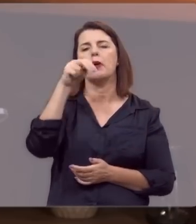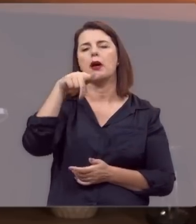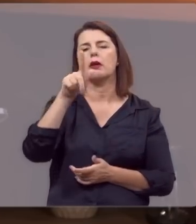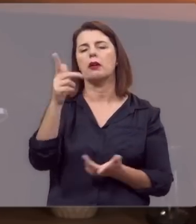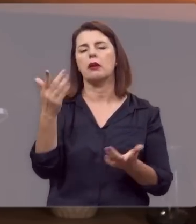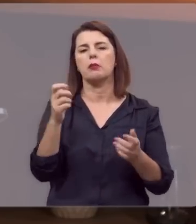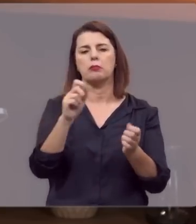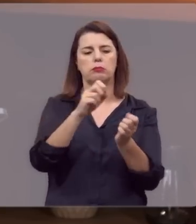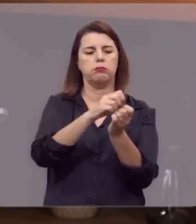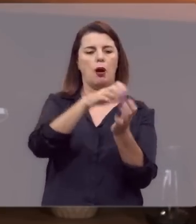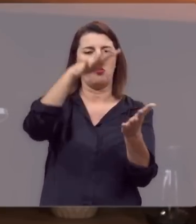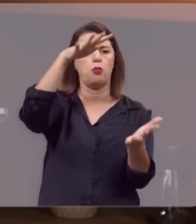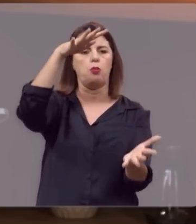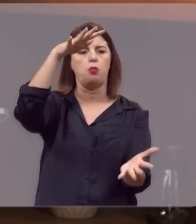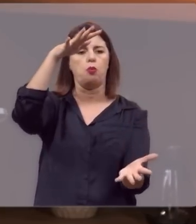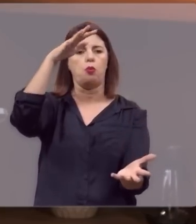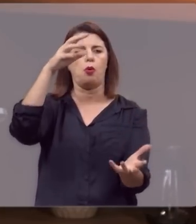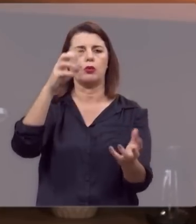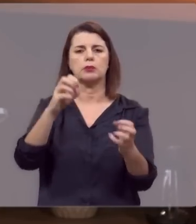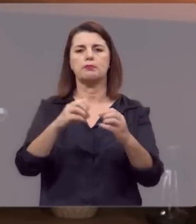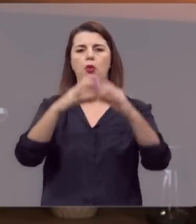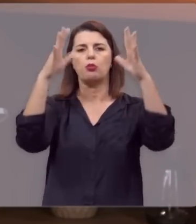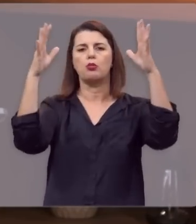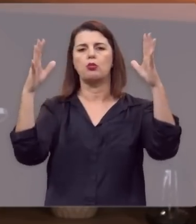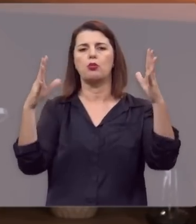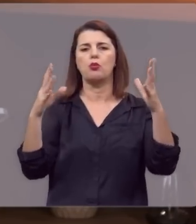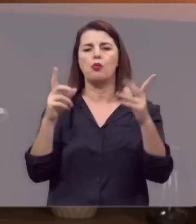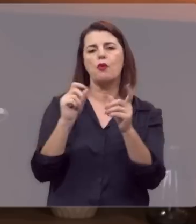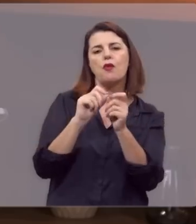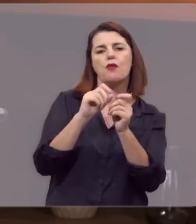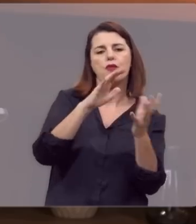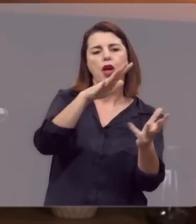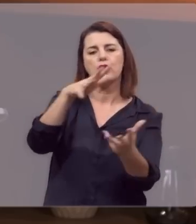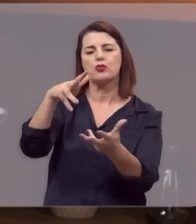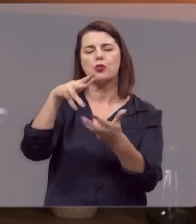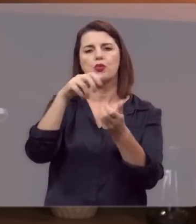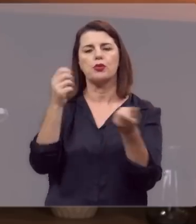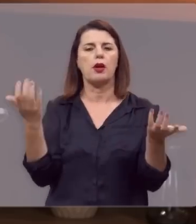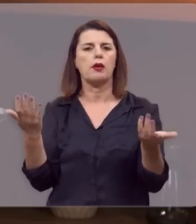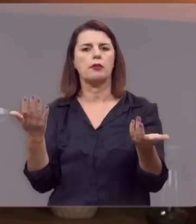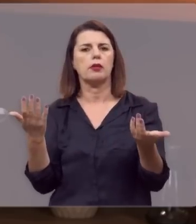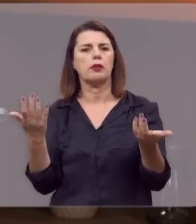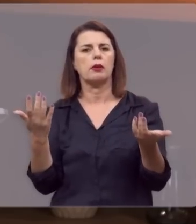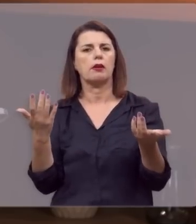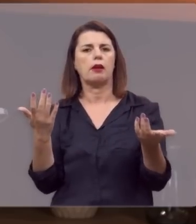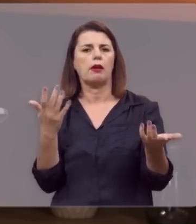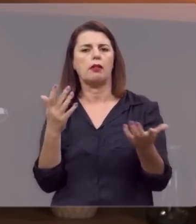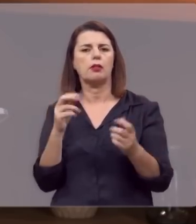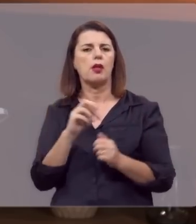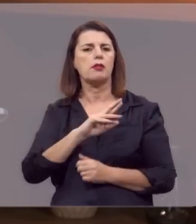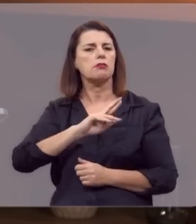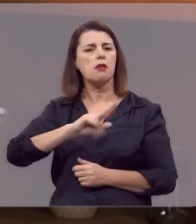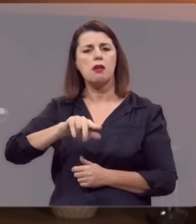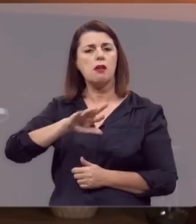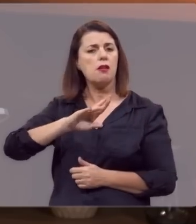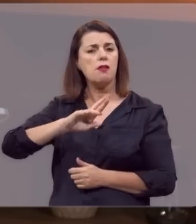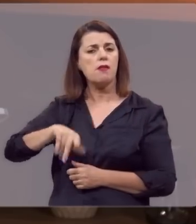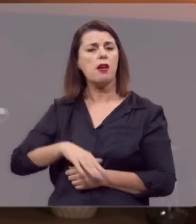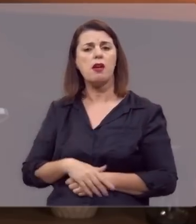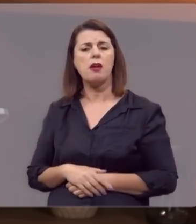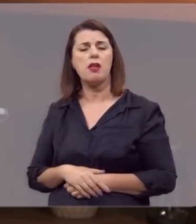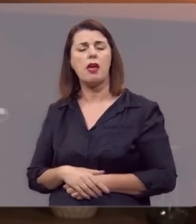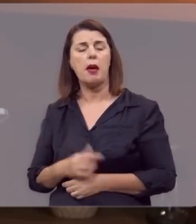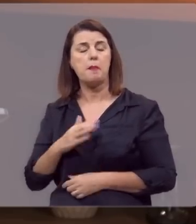verdade. O caos não produz o cosmos. A desordem não produz a ordem. Seria